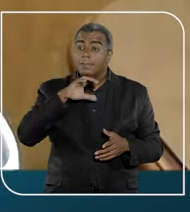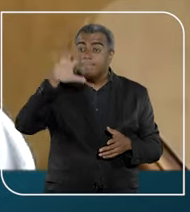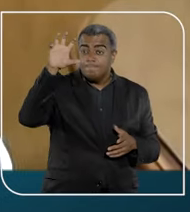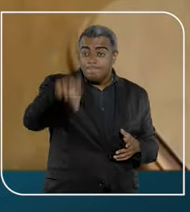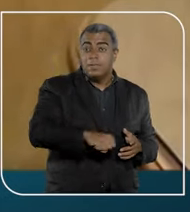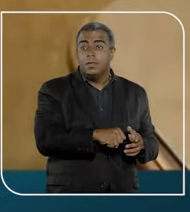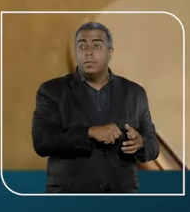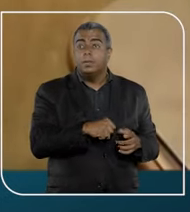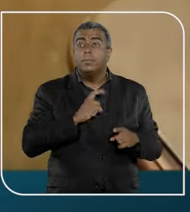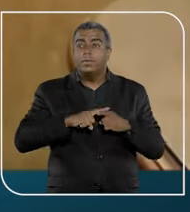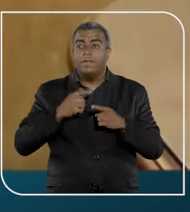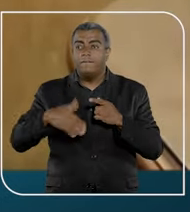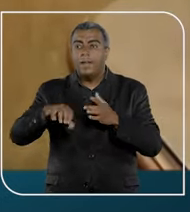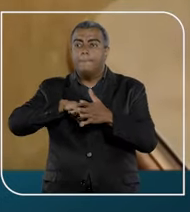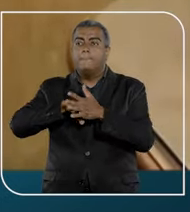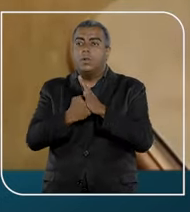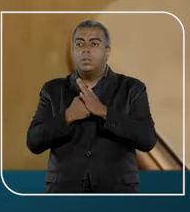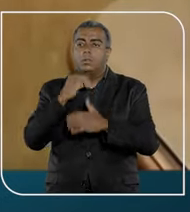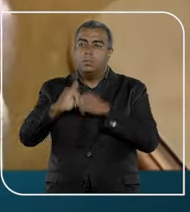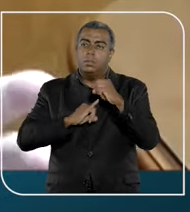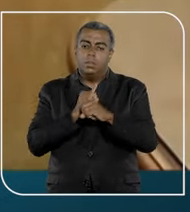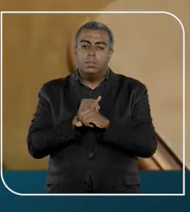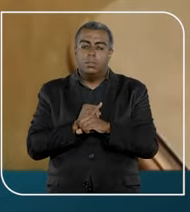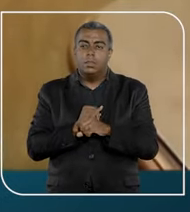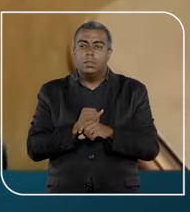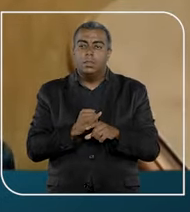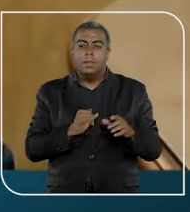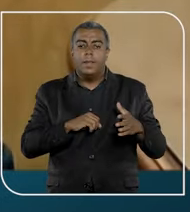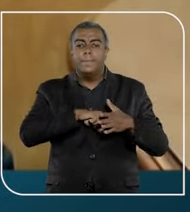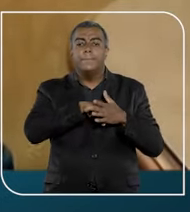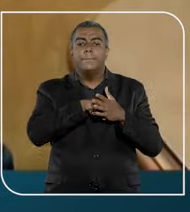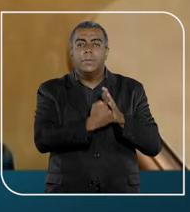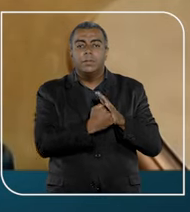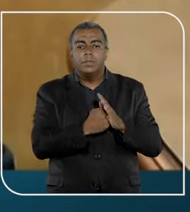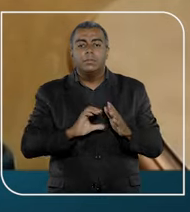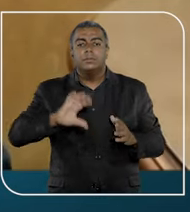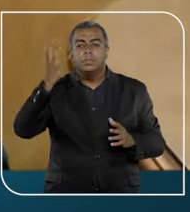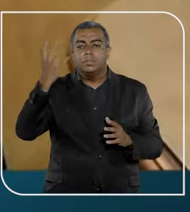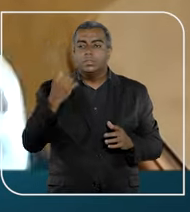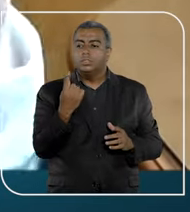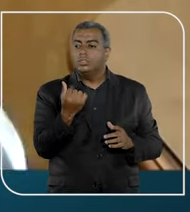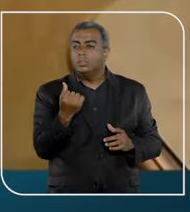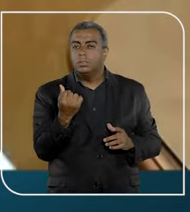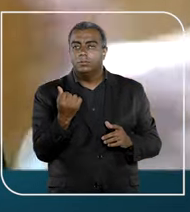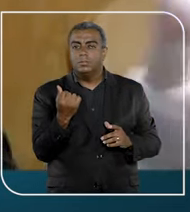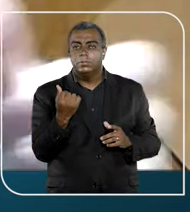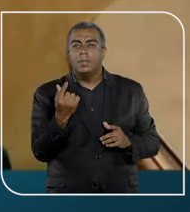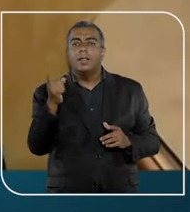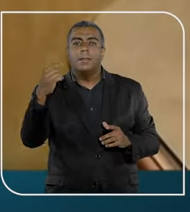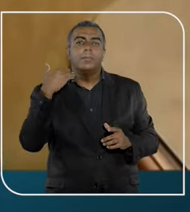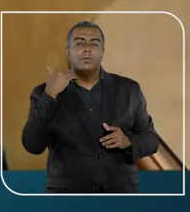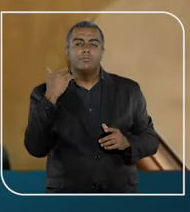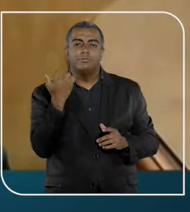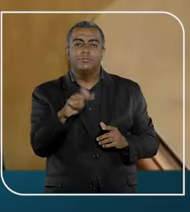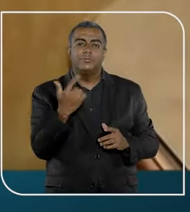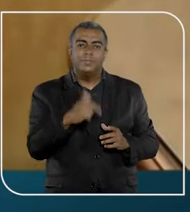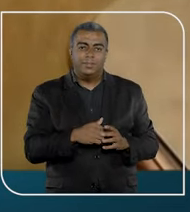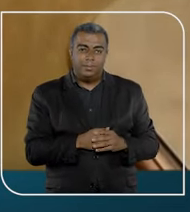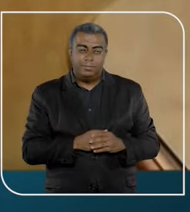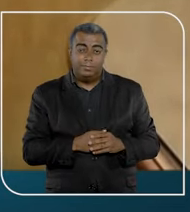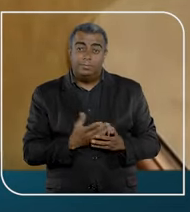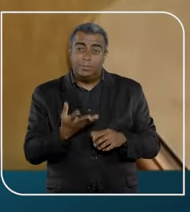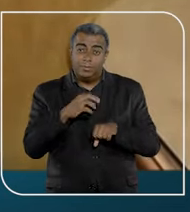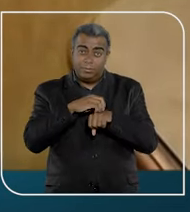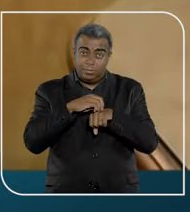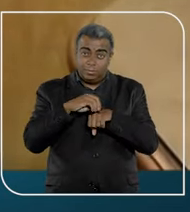cliente e fala: saca o dinheiro da conta, porque ele vai fazer o bloqueio online. Aí, quando o bloqueio online acontece, não